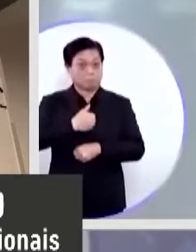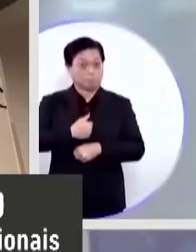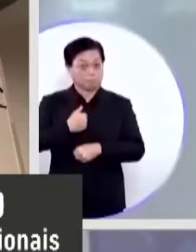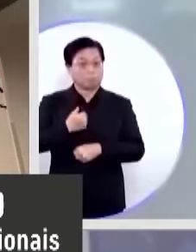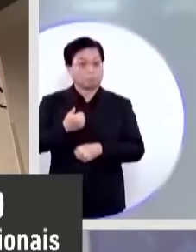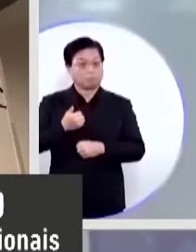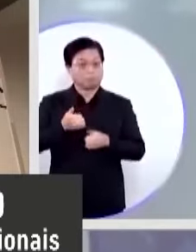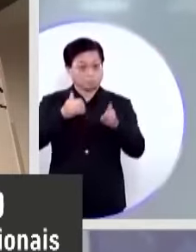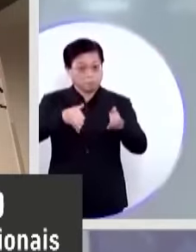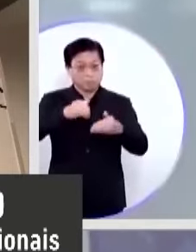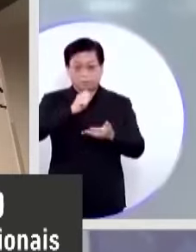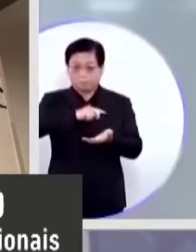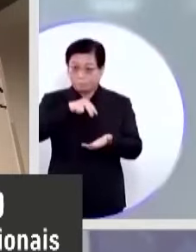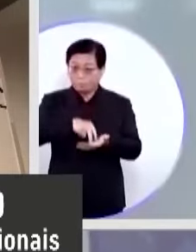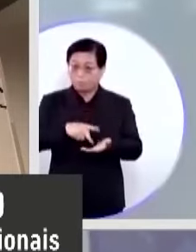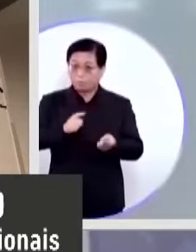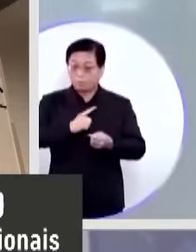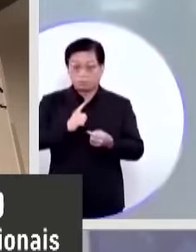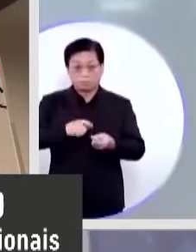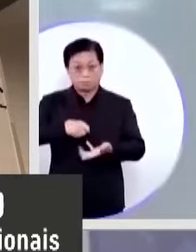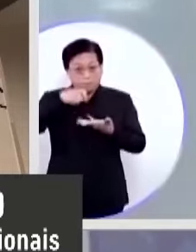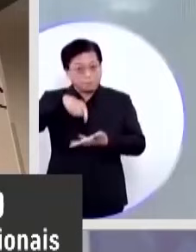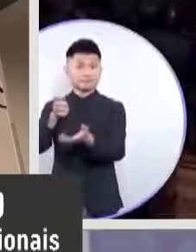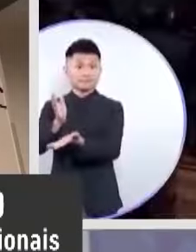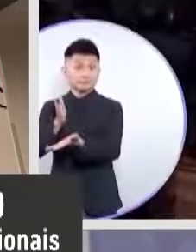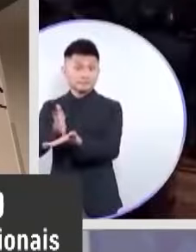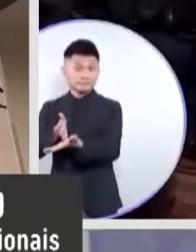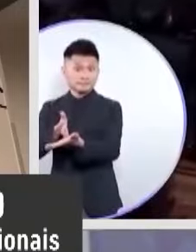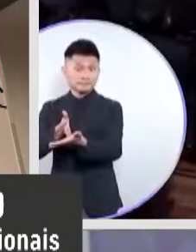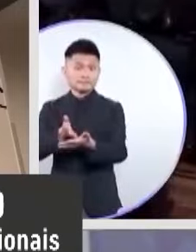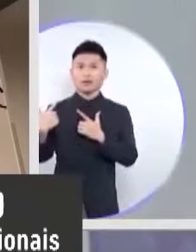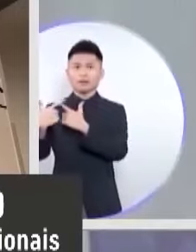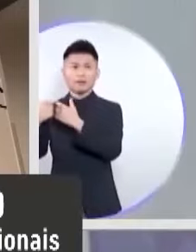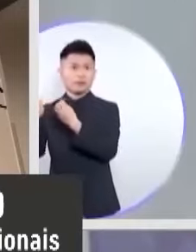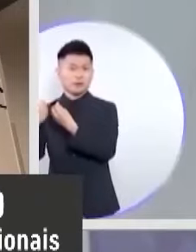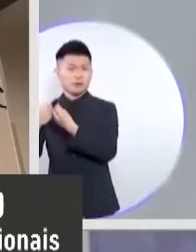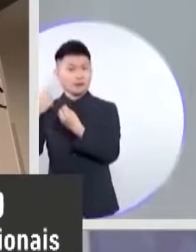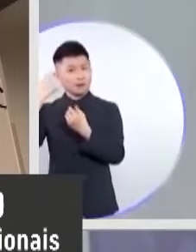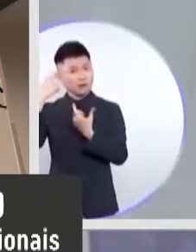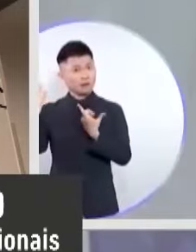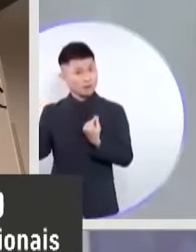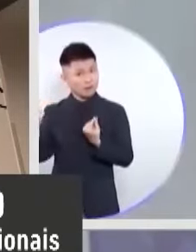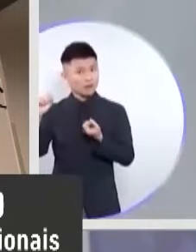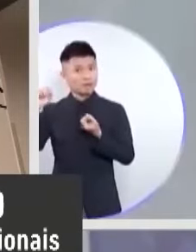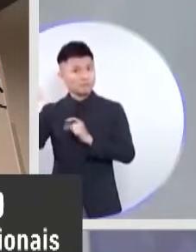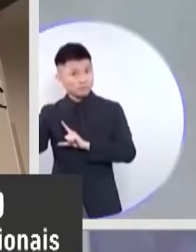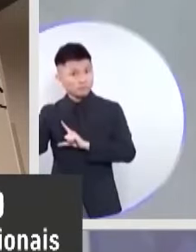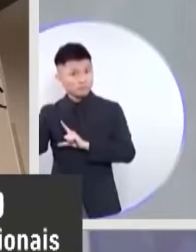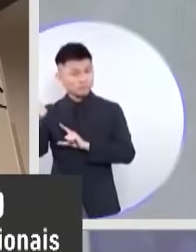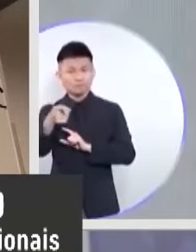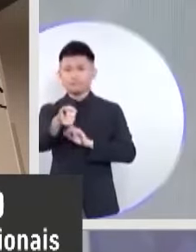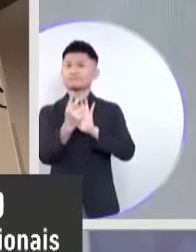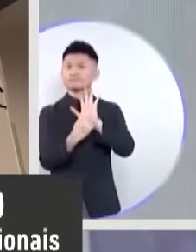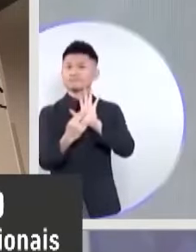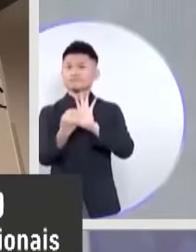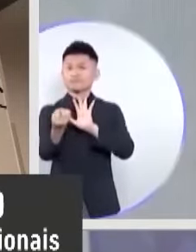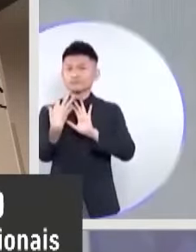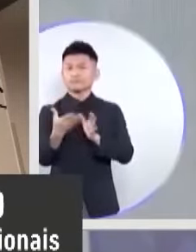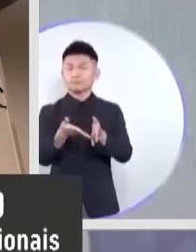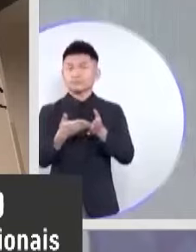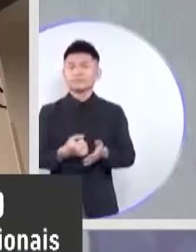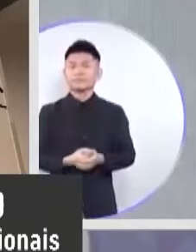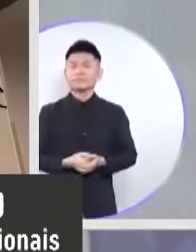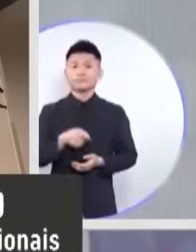eh o o reaproximação não o fortalecimento com Japão Estados